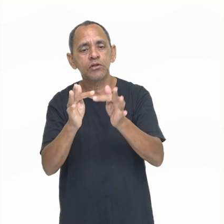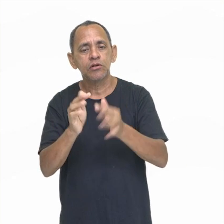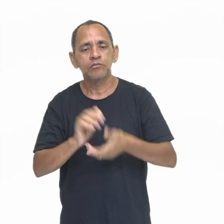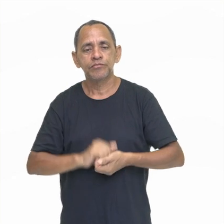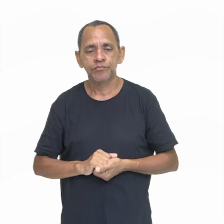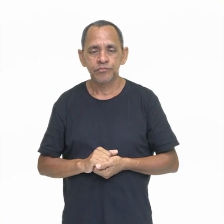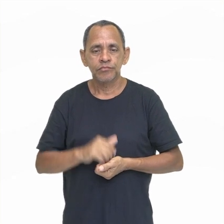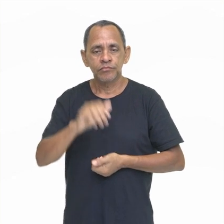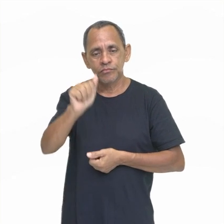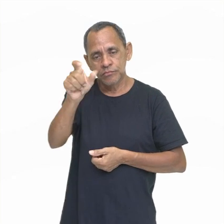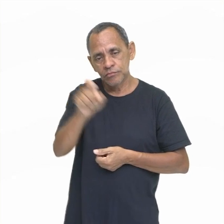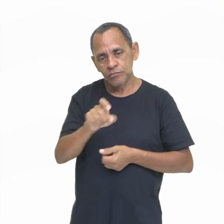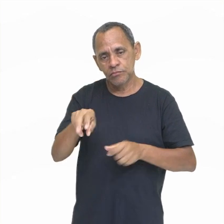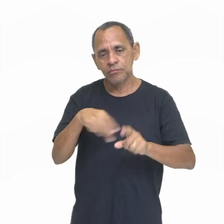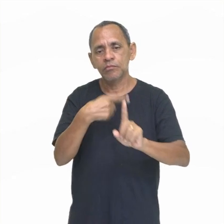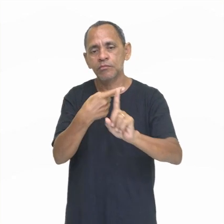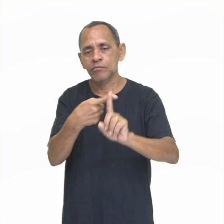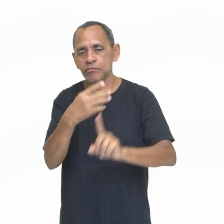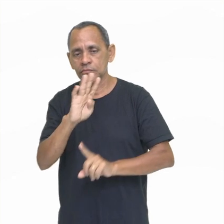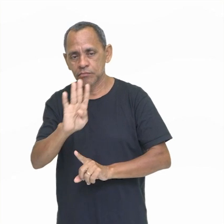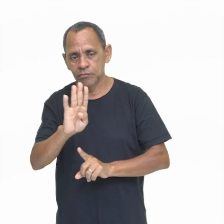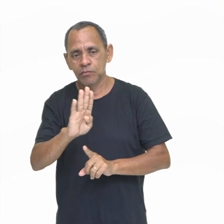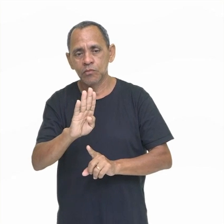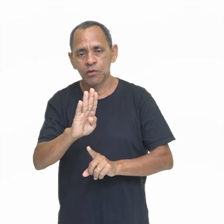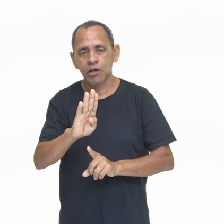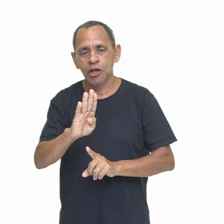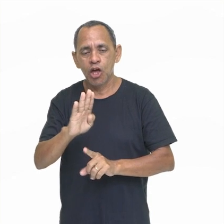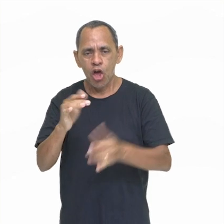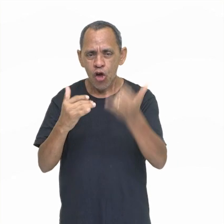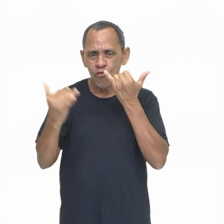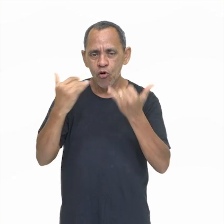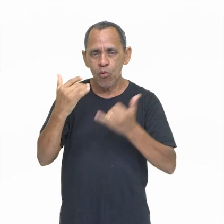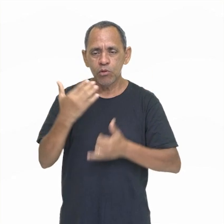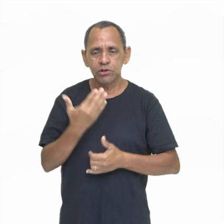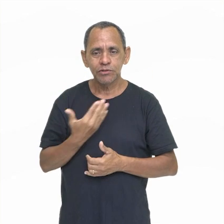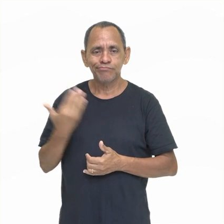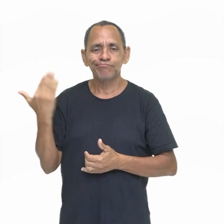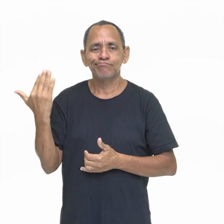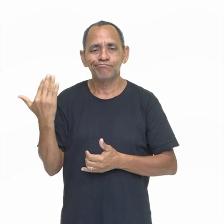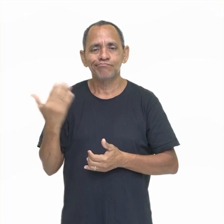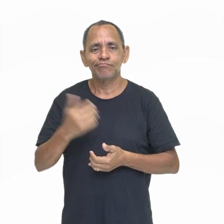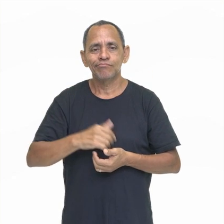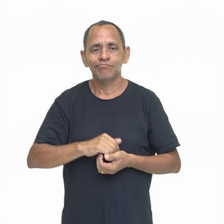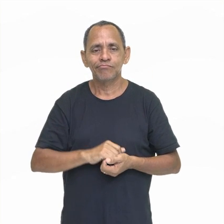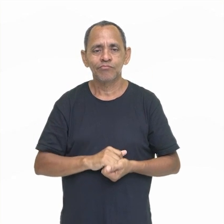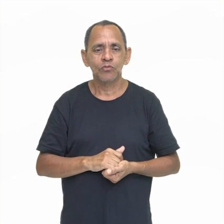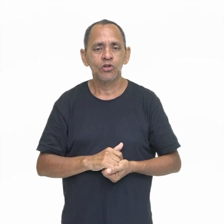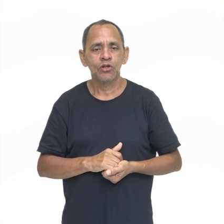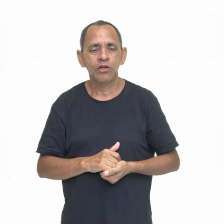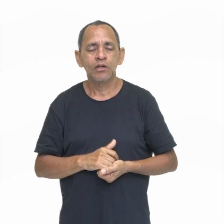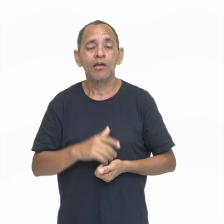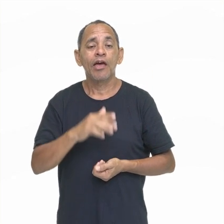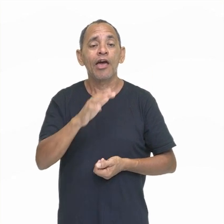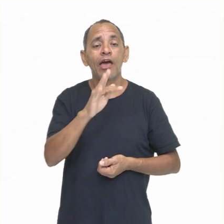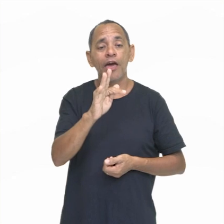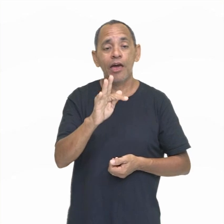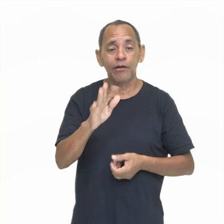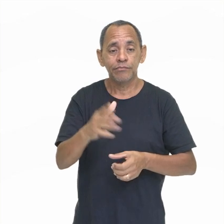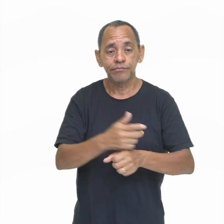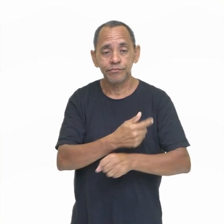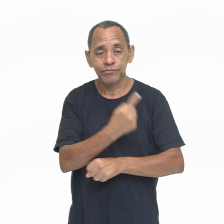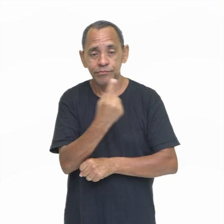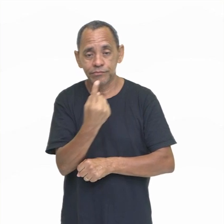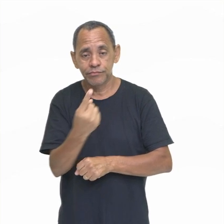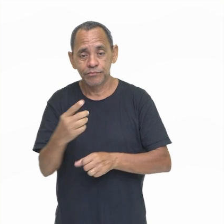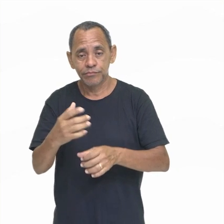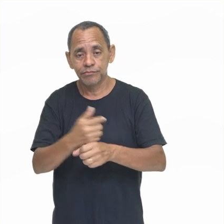gente só tem então essas informações né que o f de-1 é =